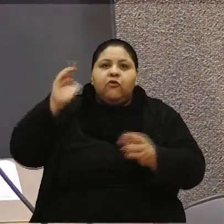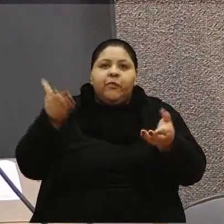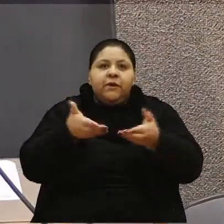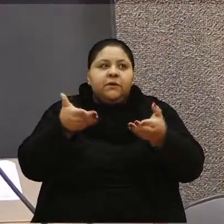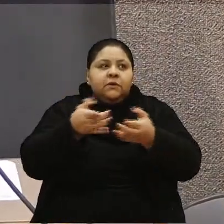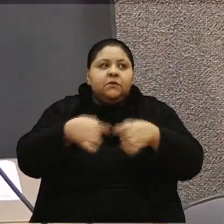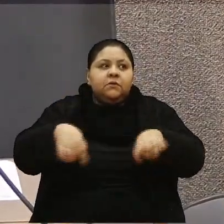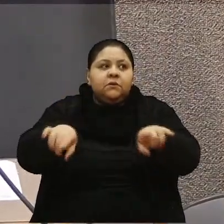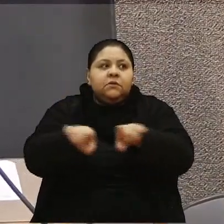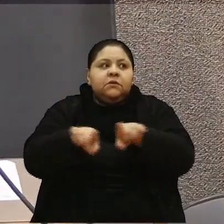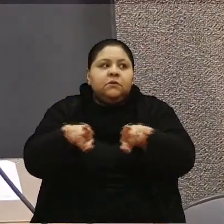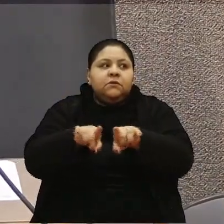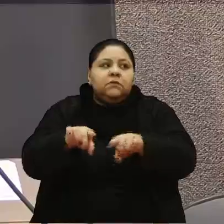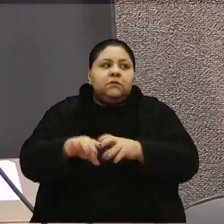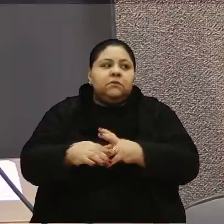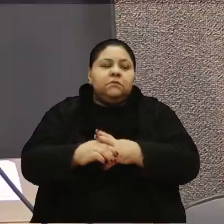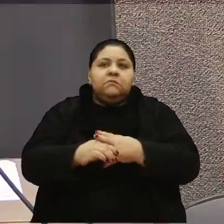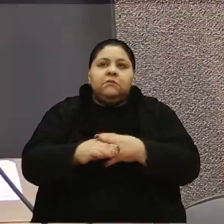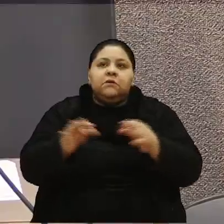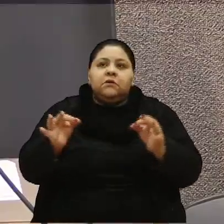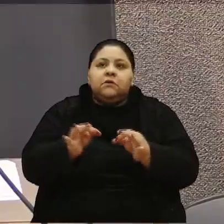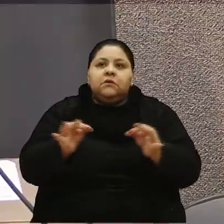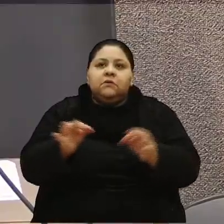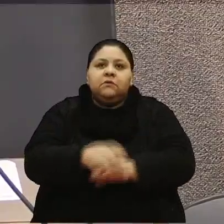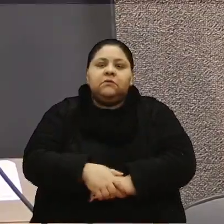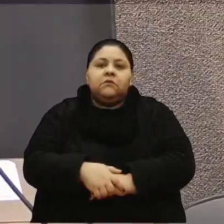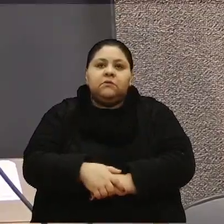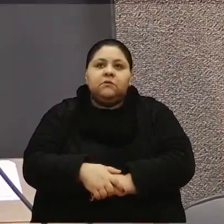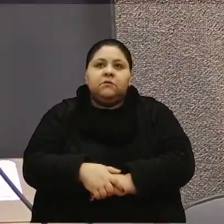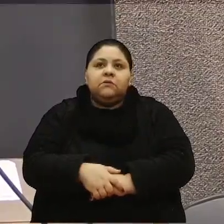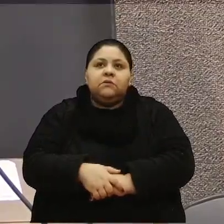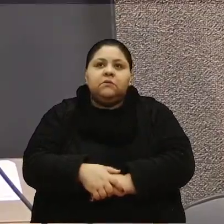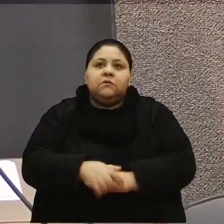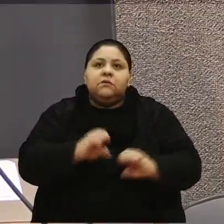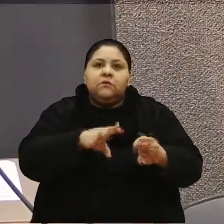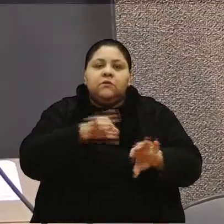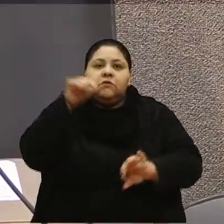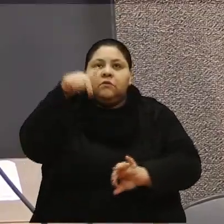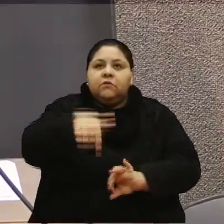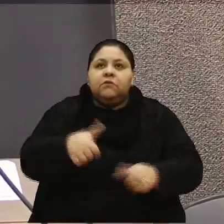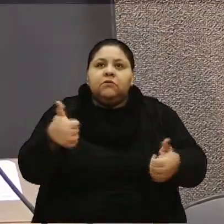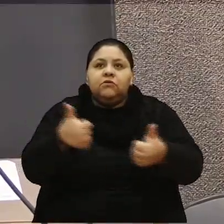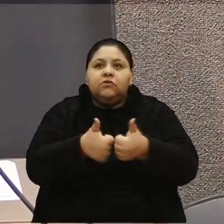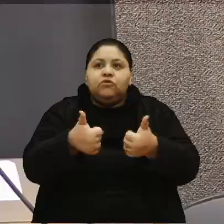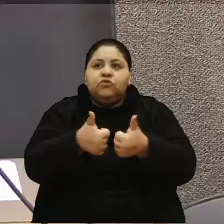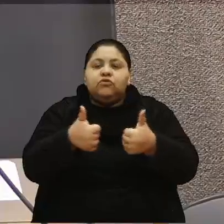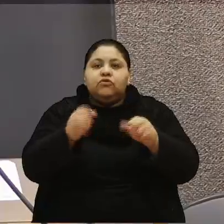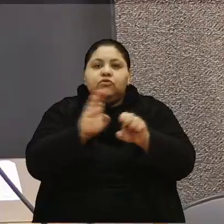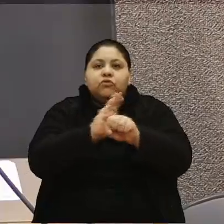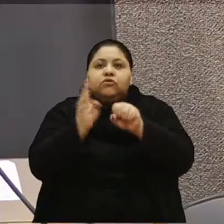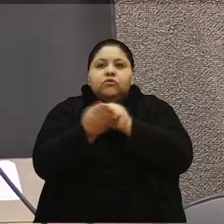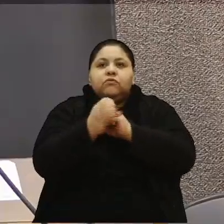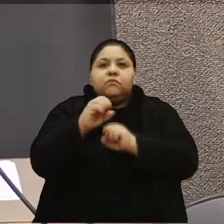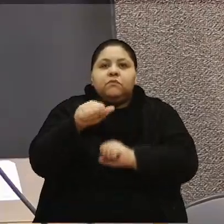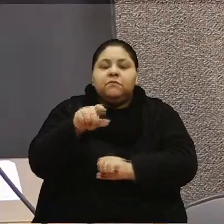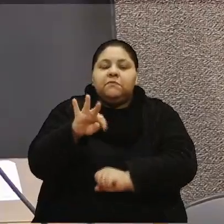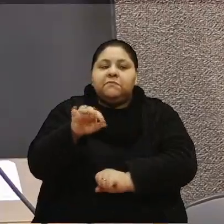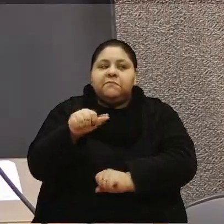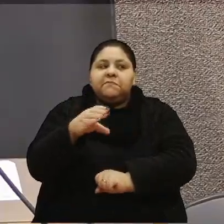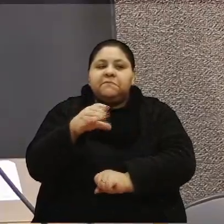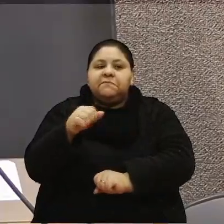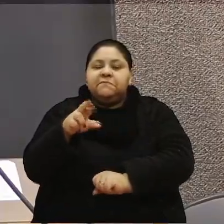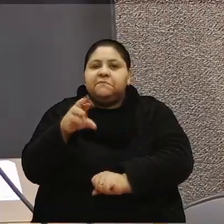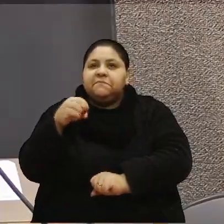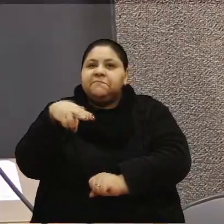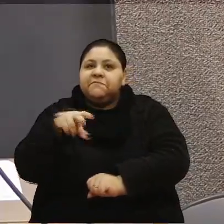mim, reputo como excelente. Porque quando vem a educação para cá, através de Santa Corona, vereador Cláudio, parabéns por essa homenagem à